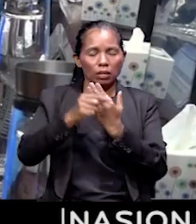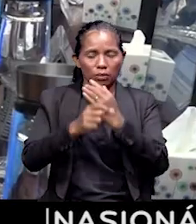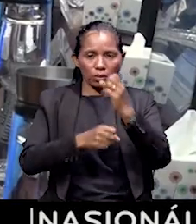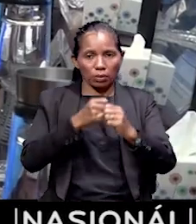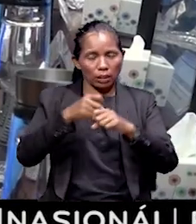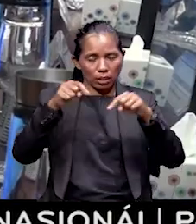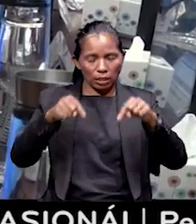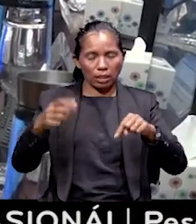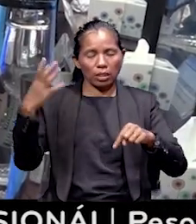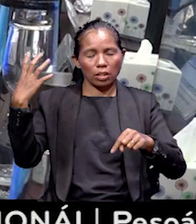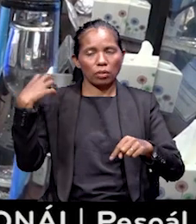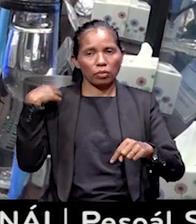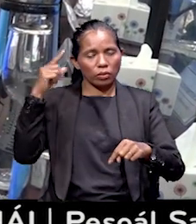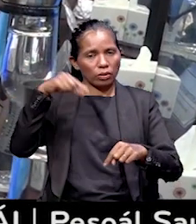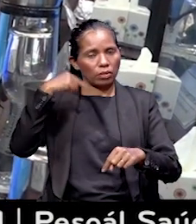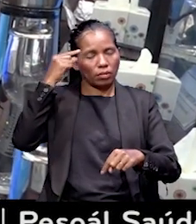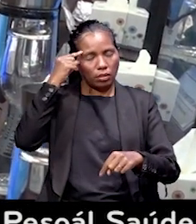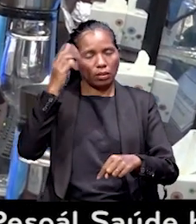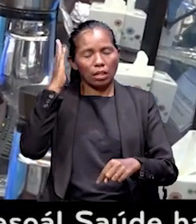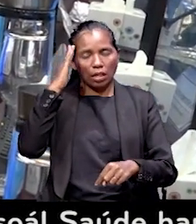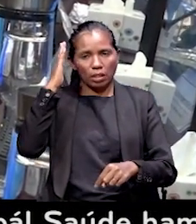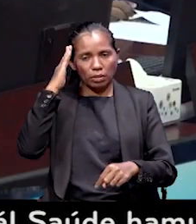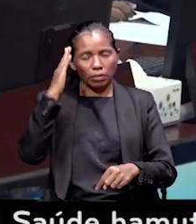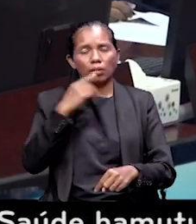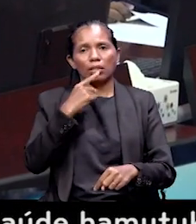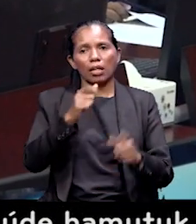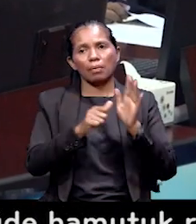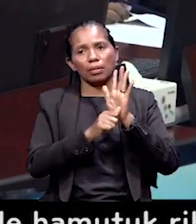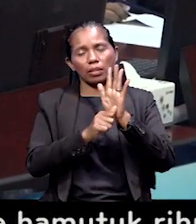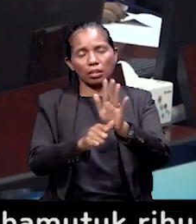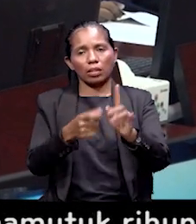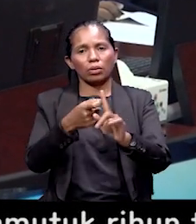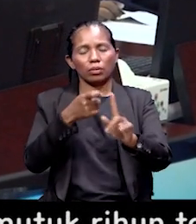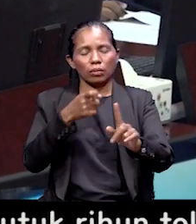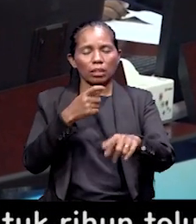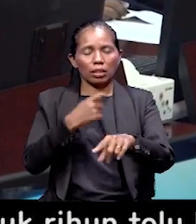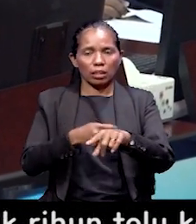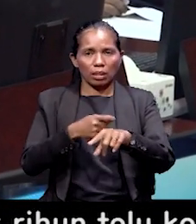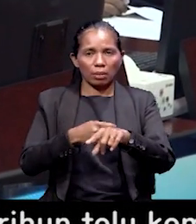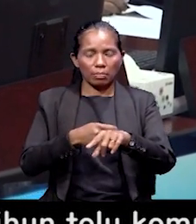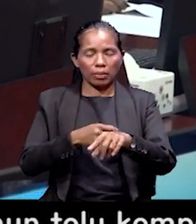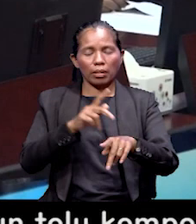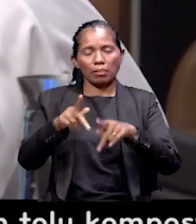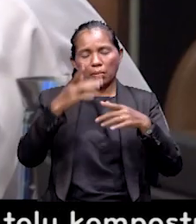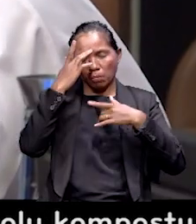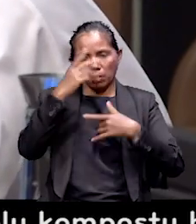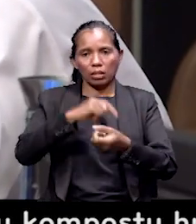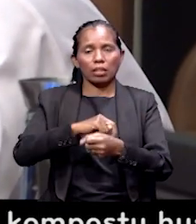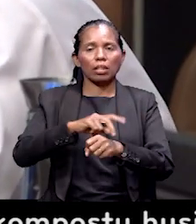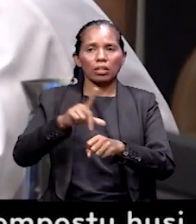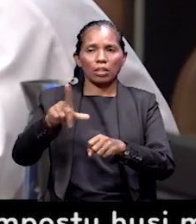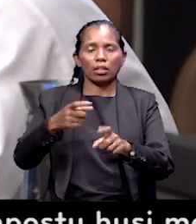palasi guvernu, hafuin analize apresentação ponto situação epidemiológica nacional,